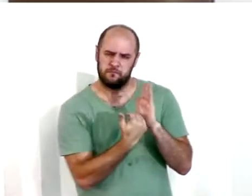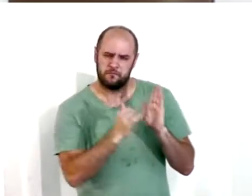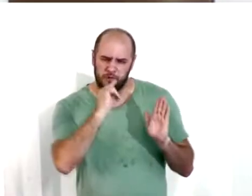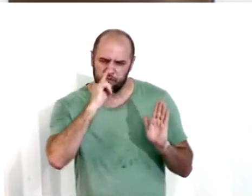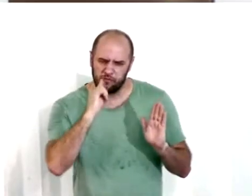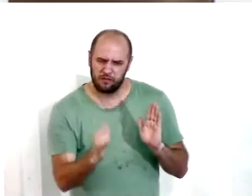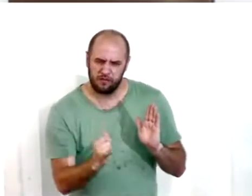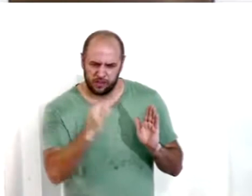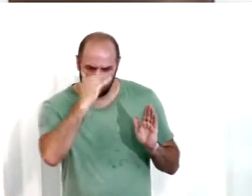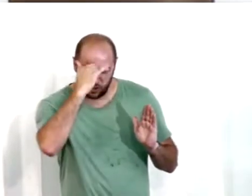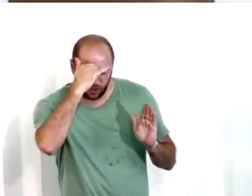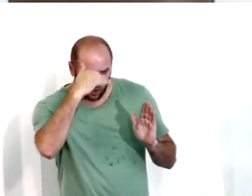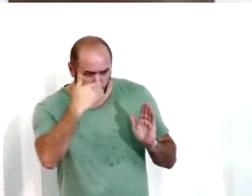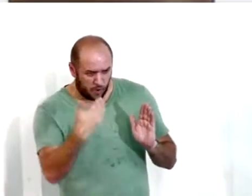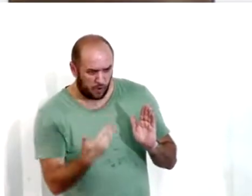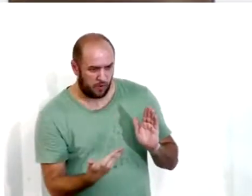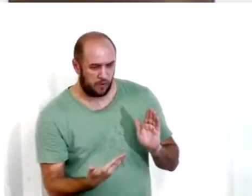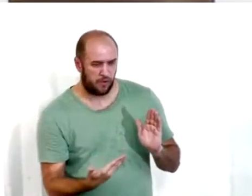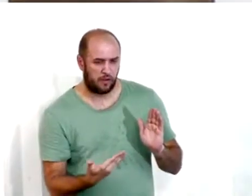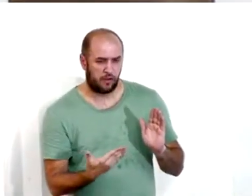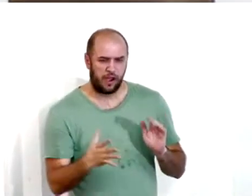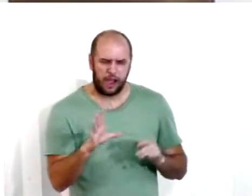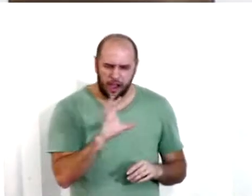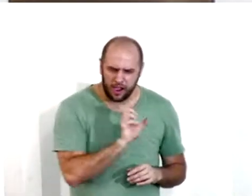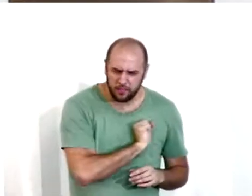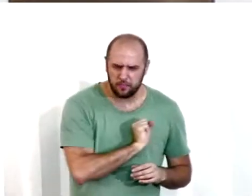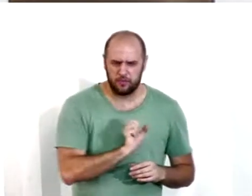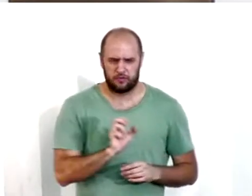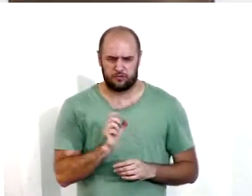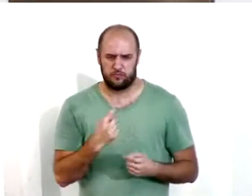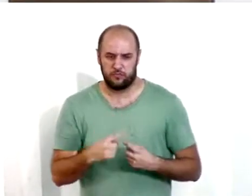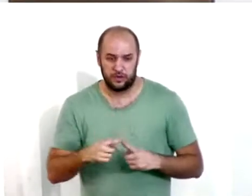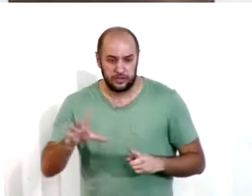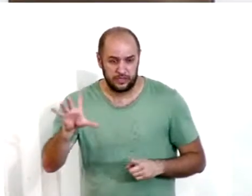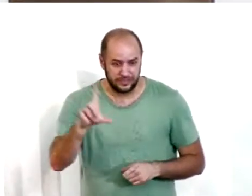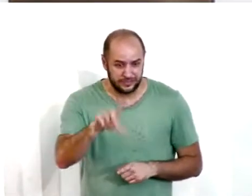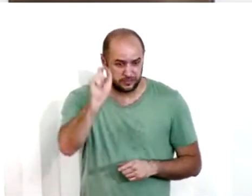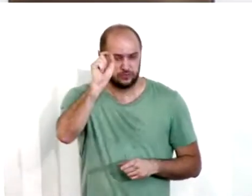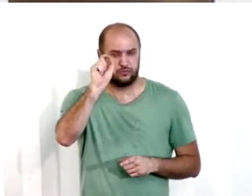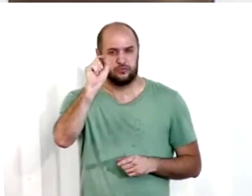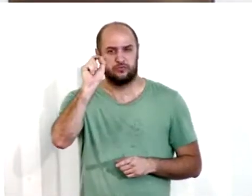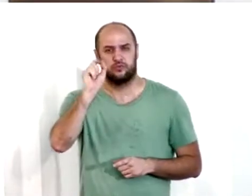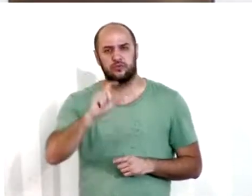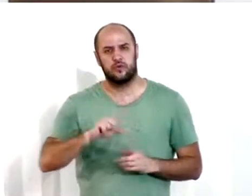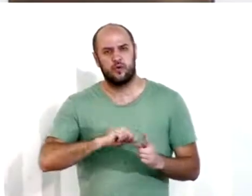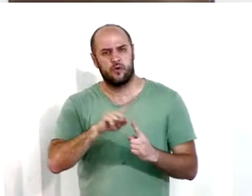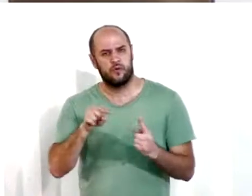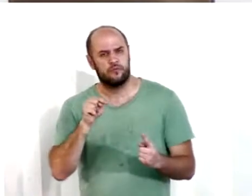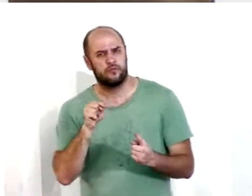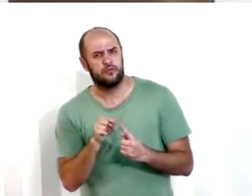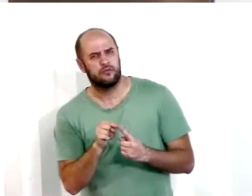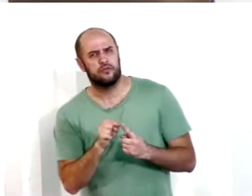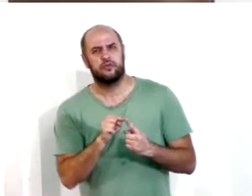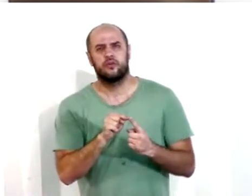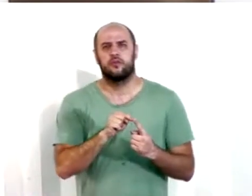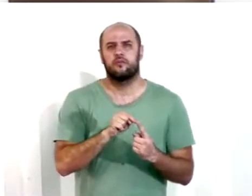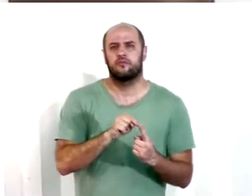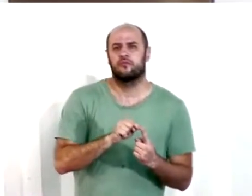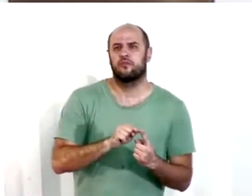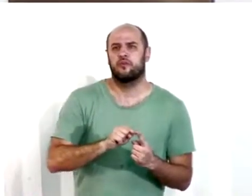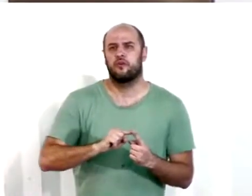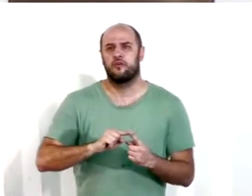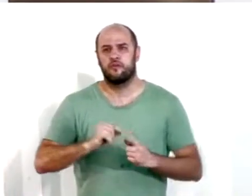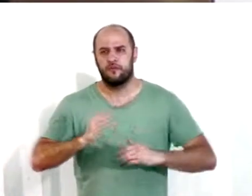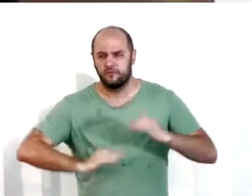amado. E por que no amado? Porque o ato da escolha, o ato do destino e o ato de fazer isso